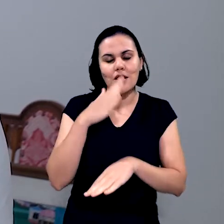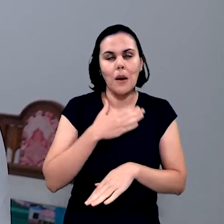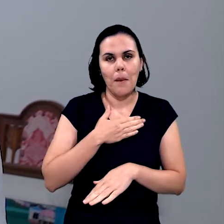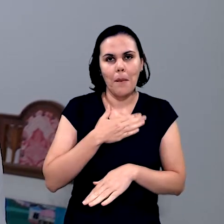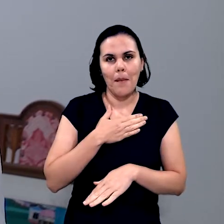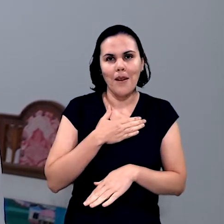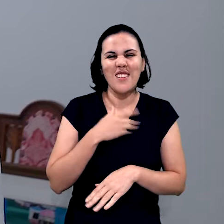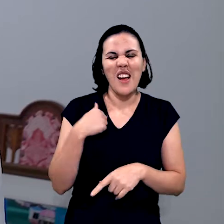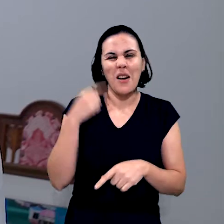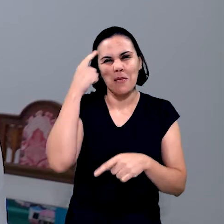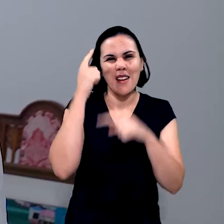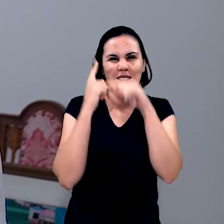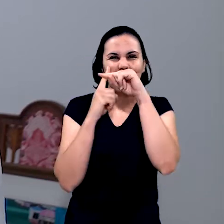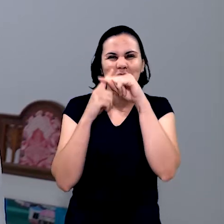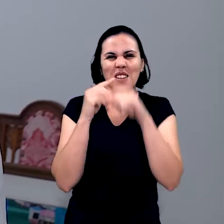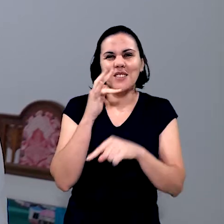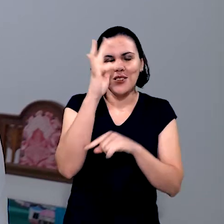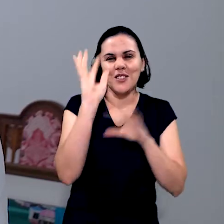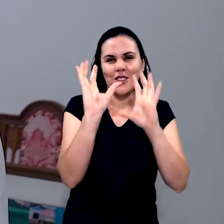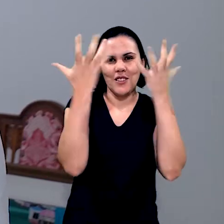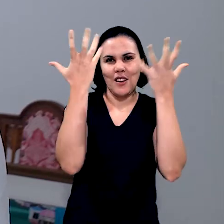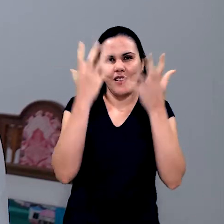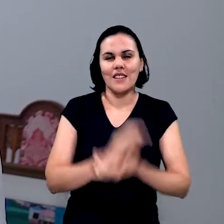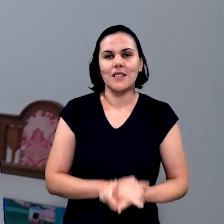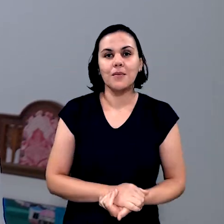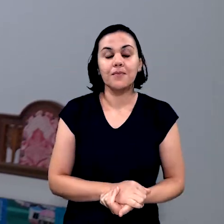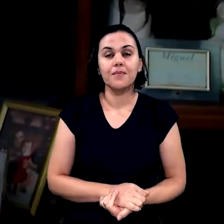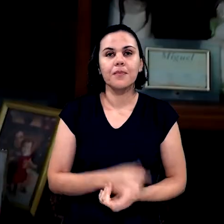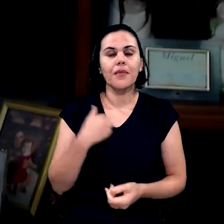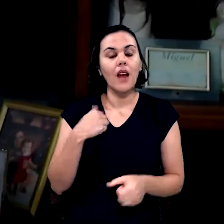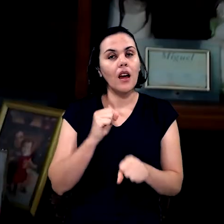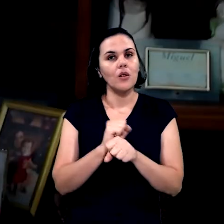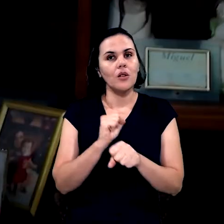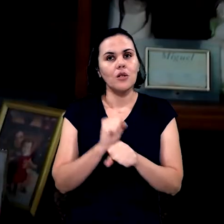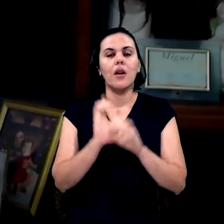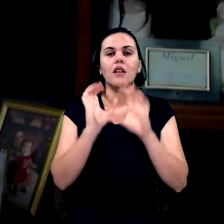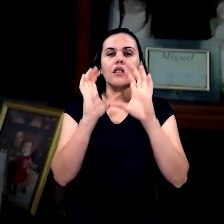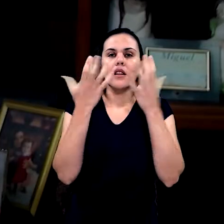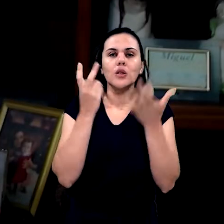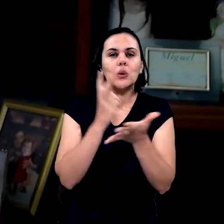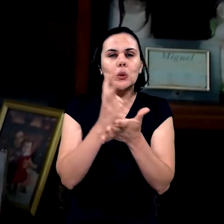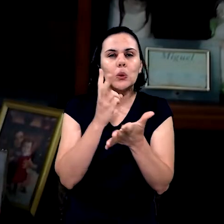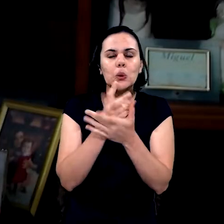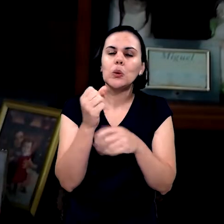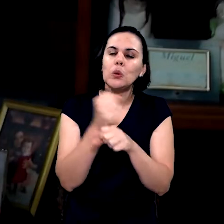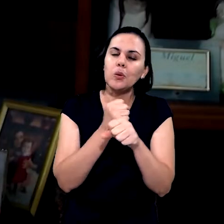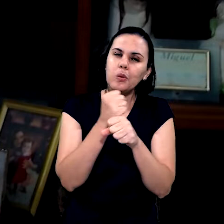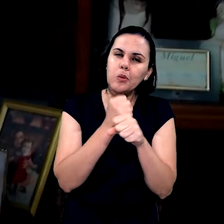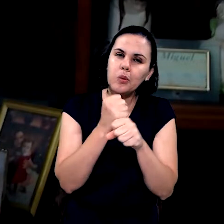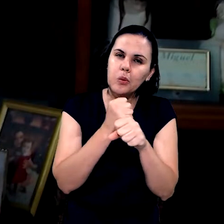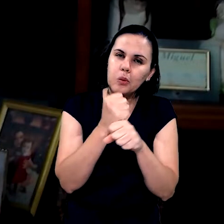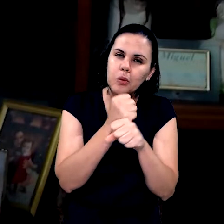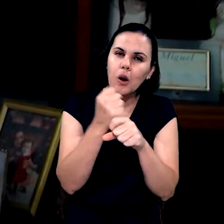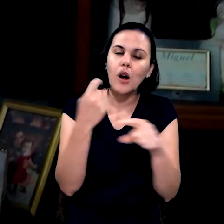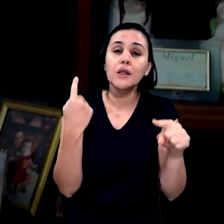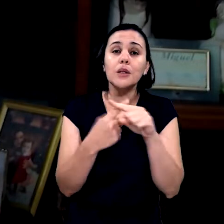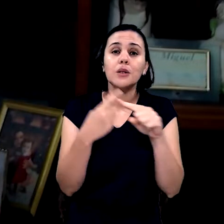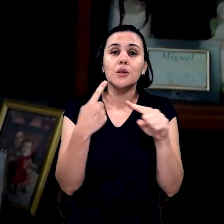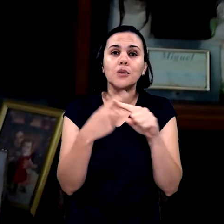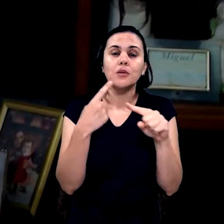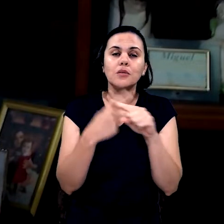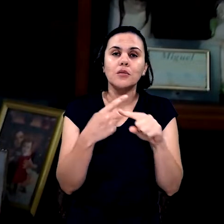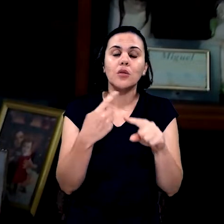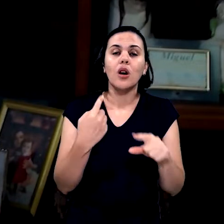vez mais bonita. Para mim, eu sou muito otimista com o futuro da festa divina. Eu espero que essa festa continue por muitos e muitos